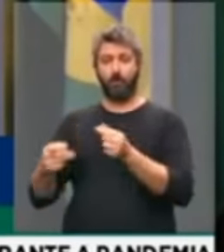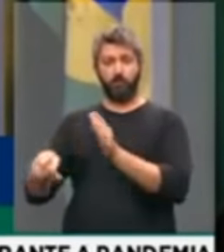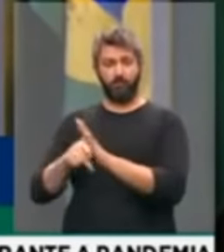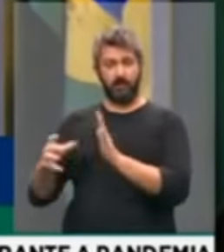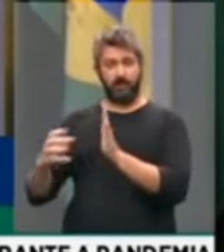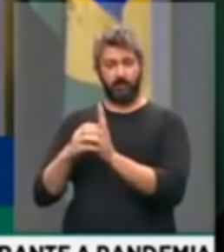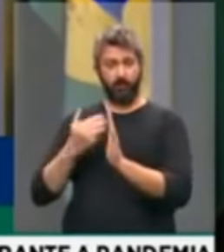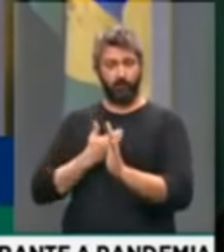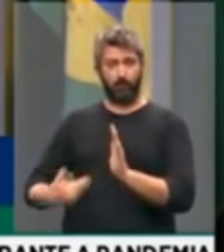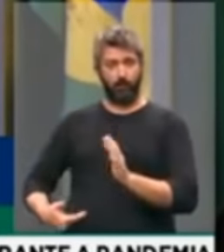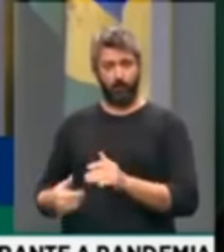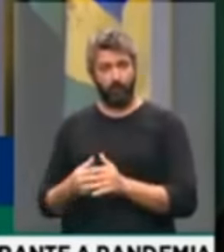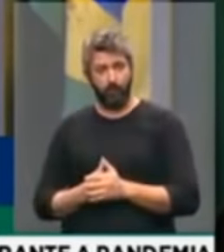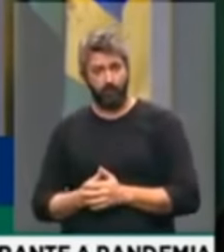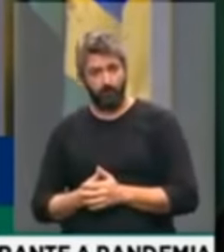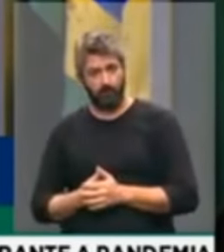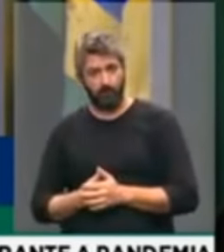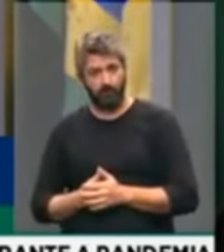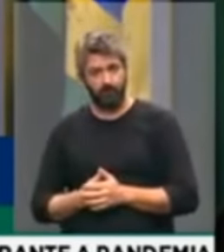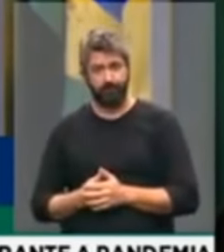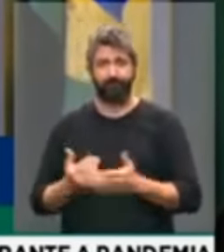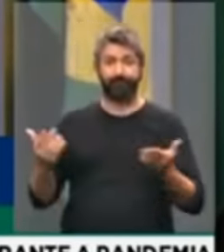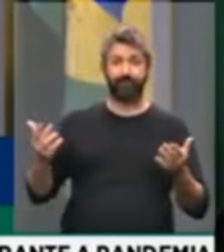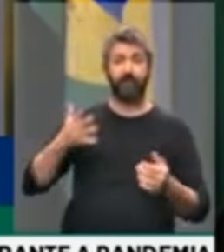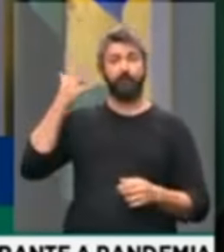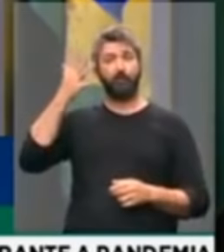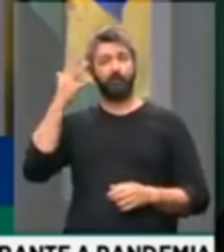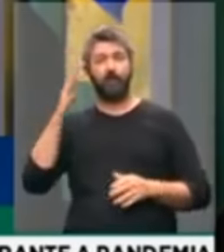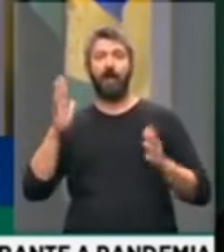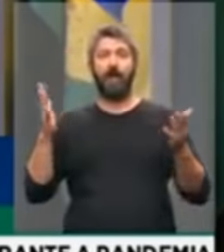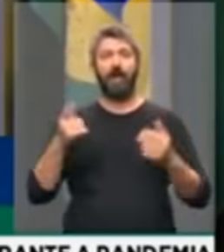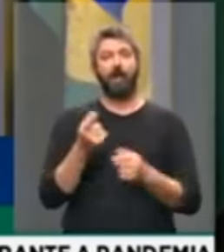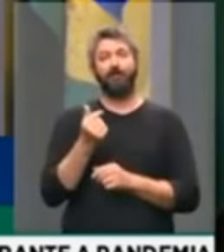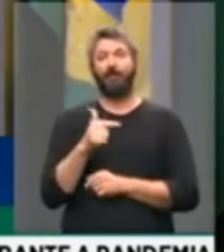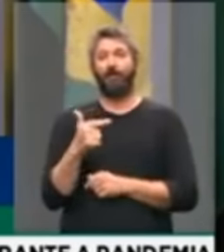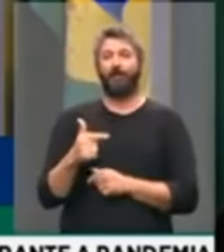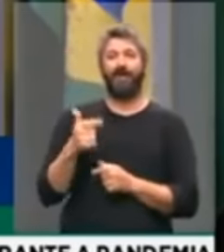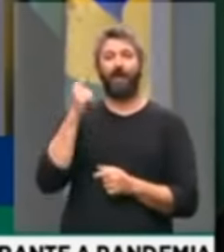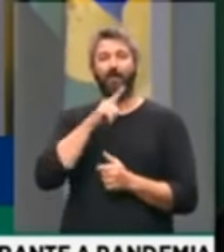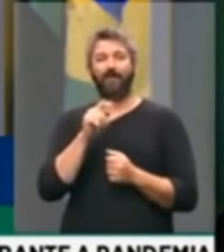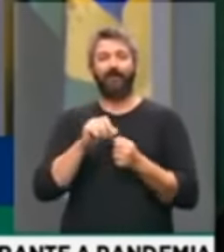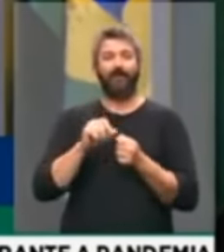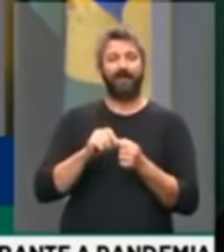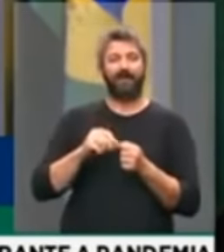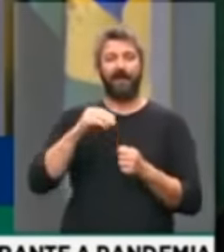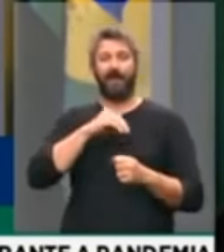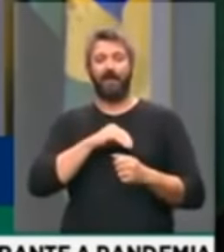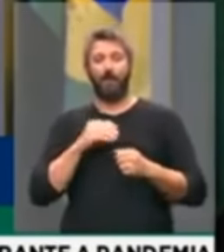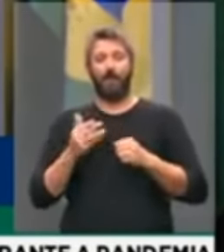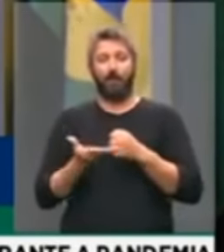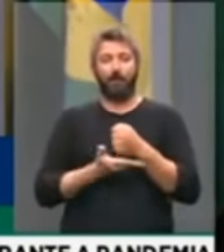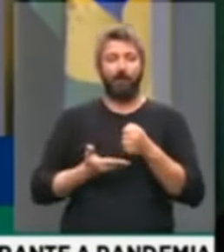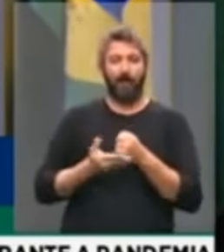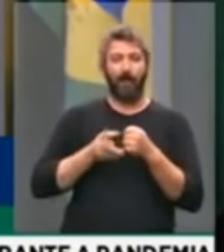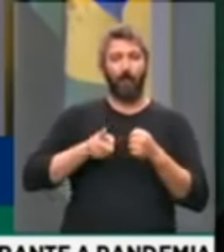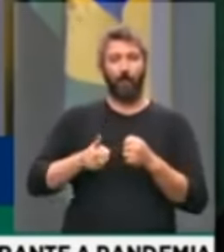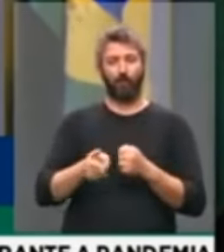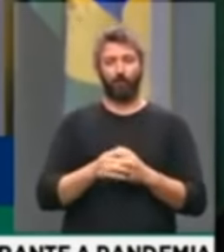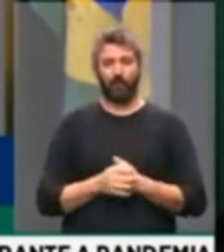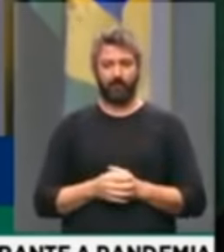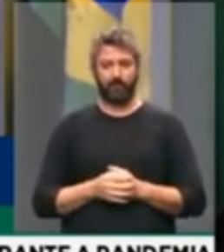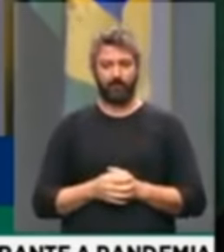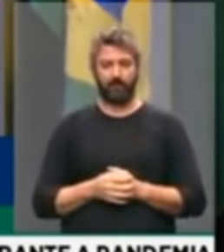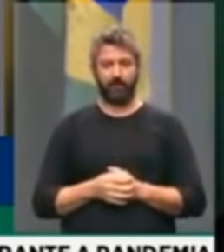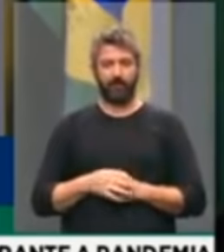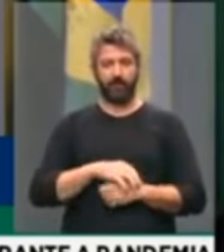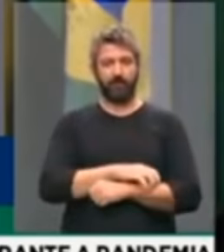público oi e o discurso é de que a gente não tem dinheiro para tornar política de renda mínima uma política permanente